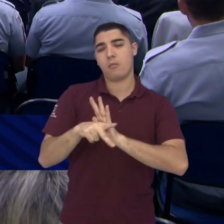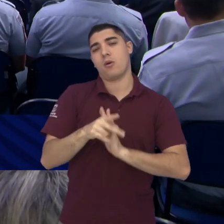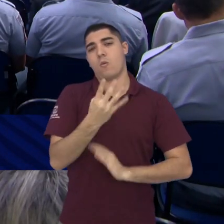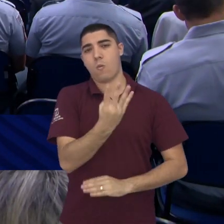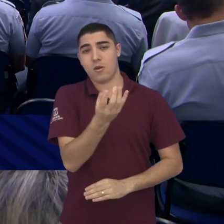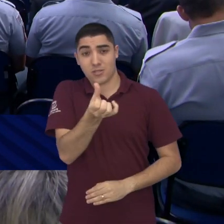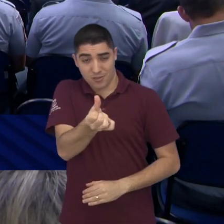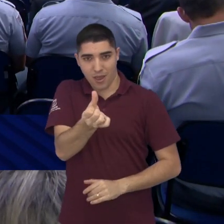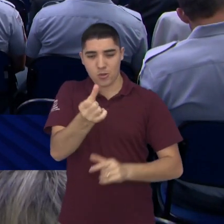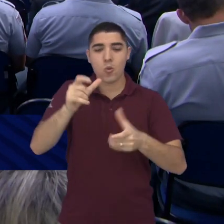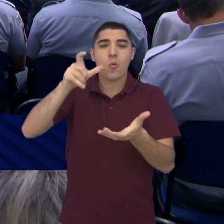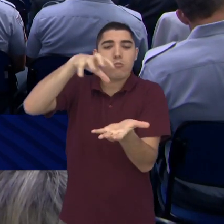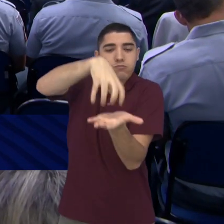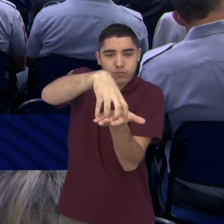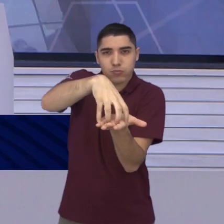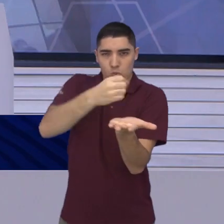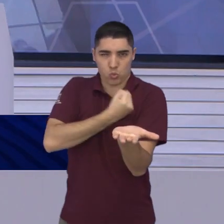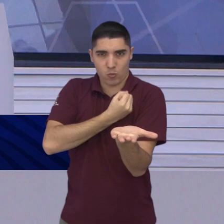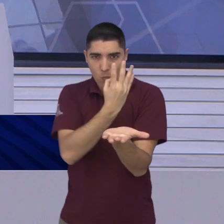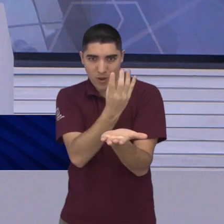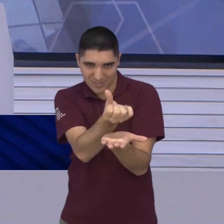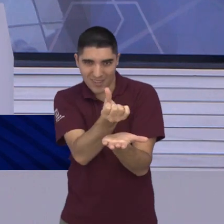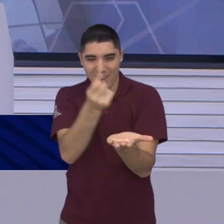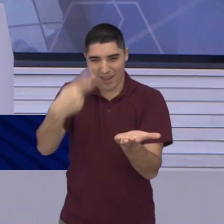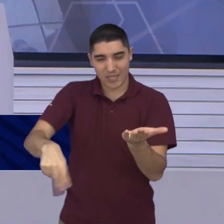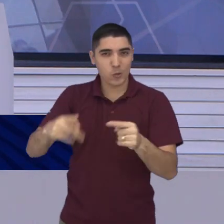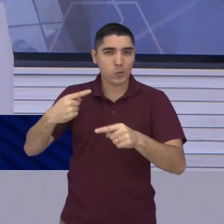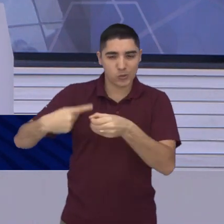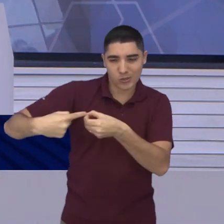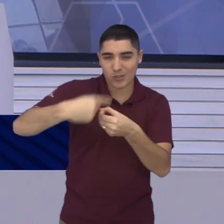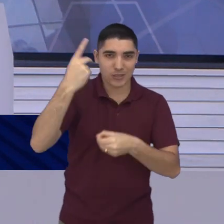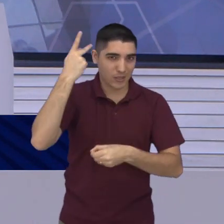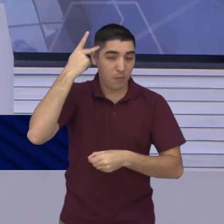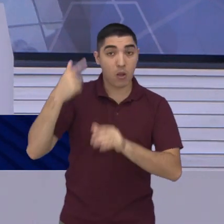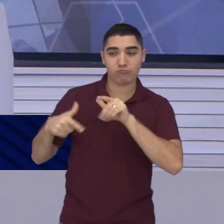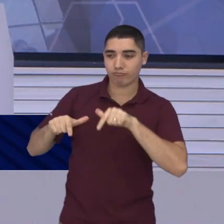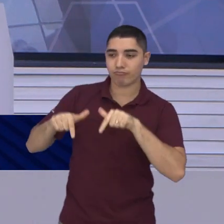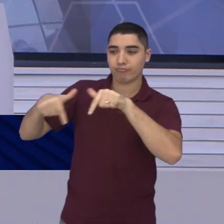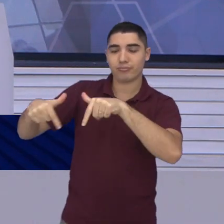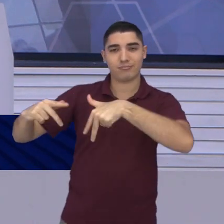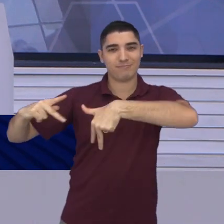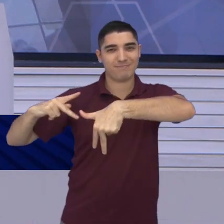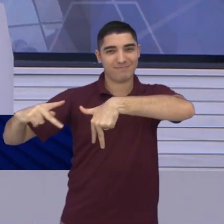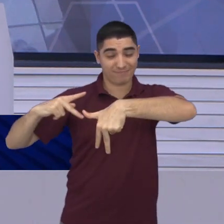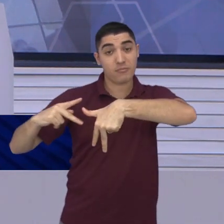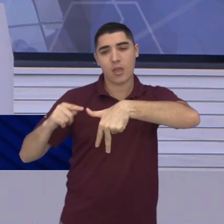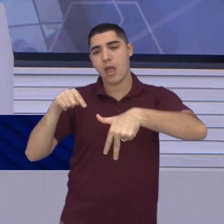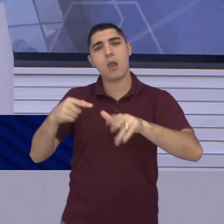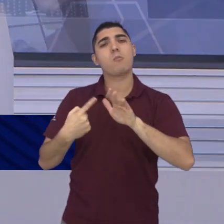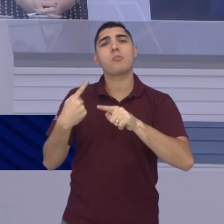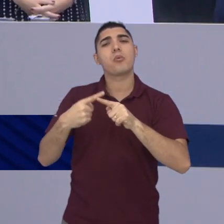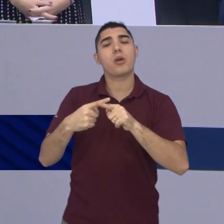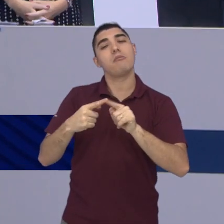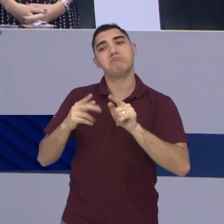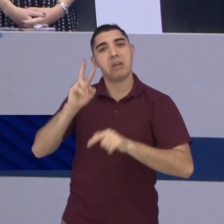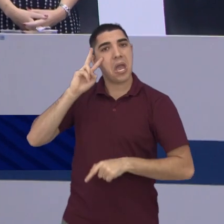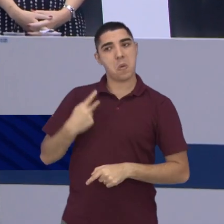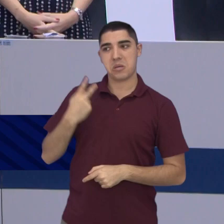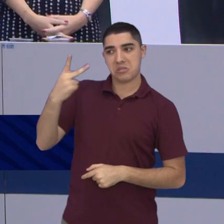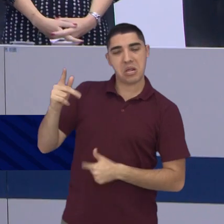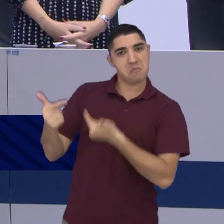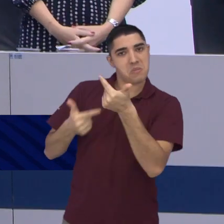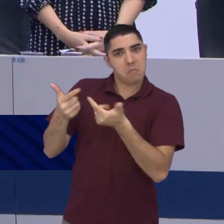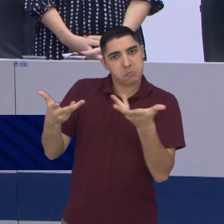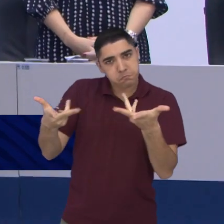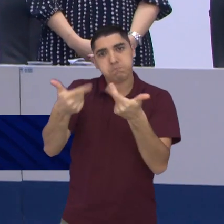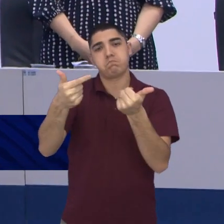da Polícia Militar do interior de São Paulo recebe da Câmara o título de cidadão joseense. A honraria reconhece o trabalho do militar